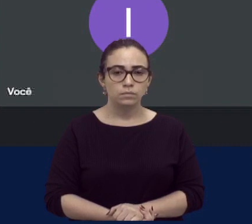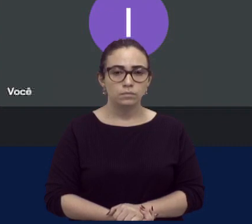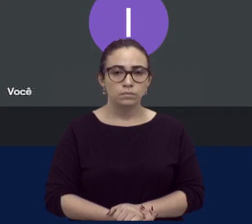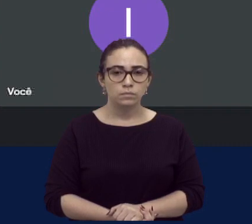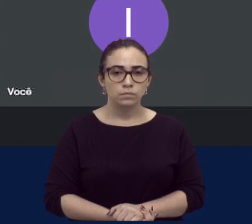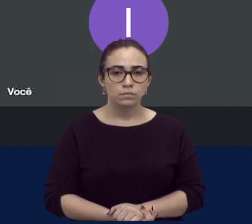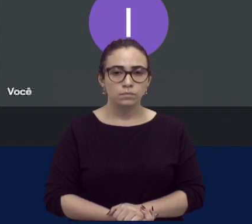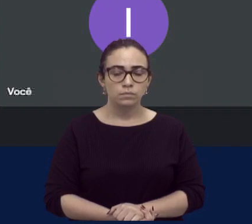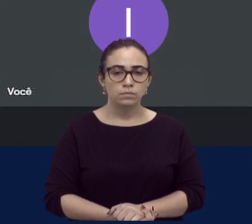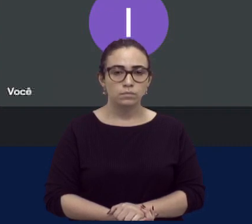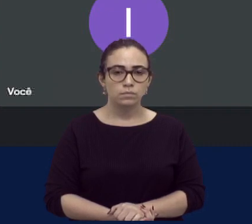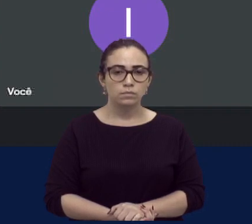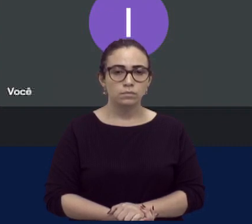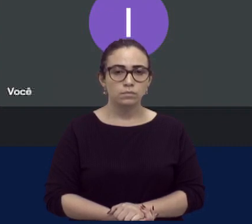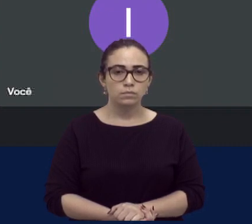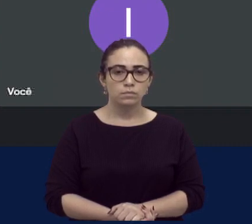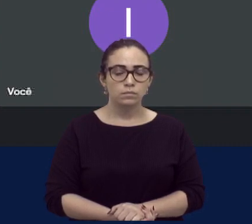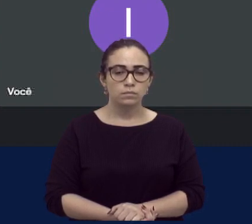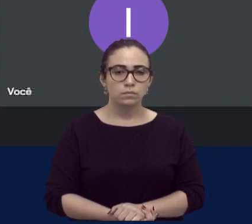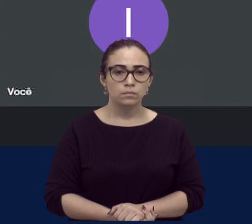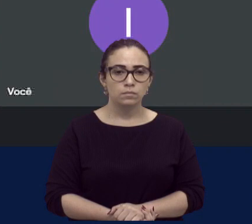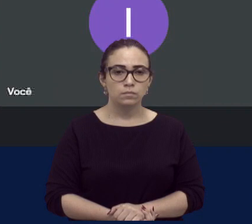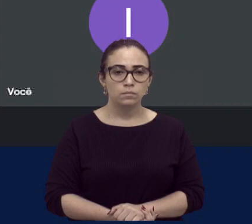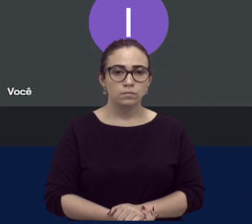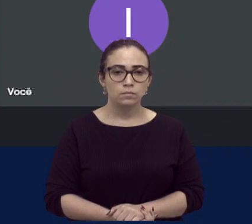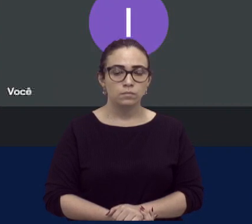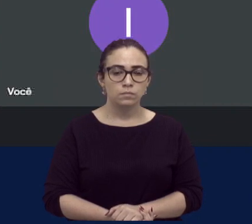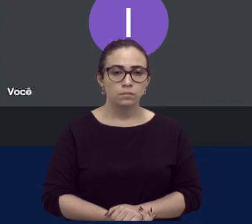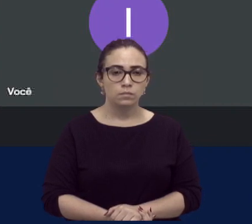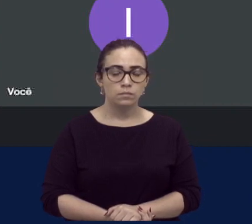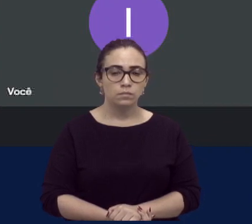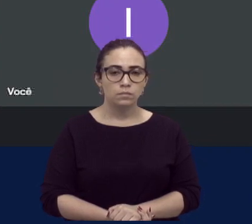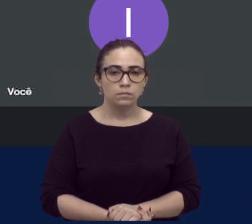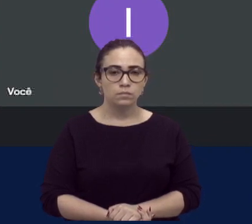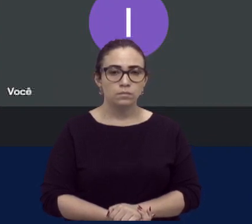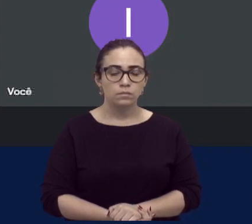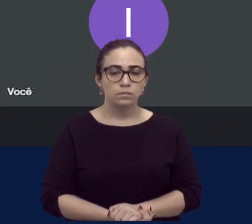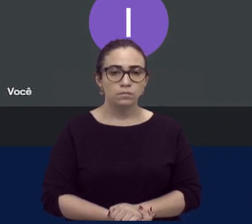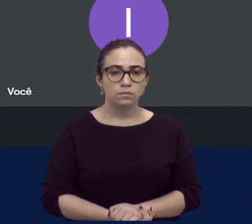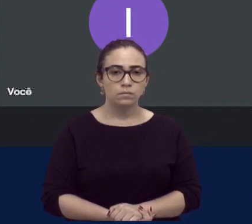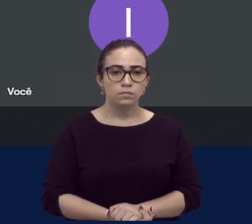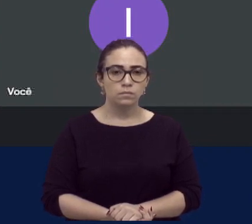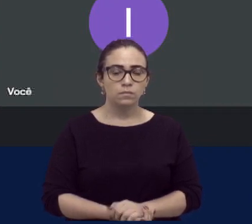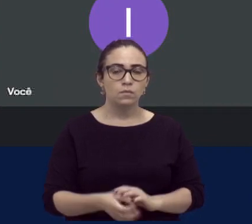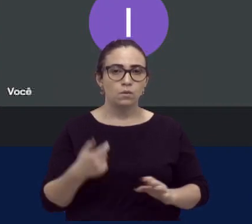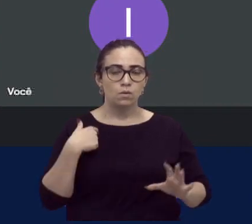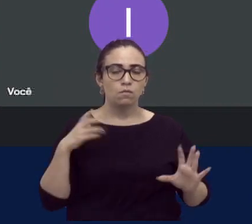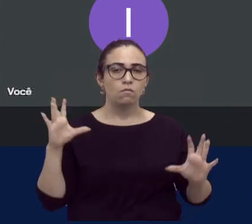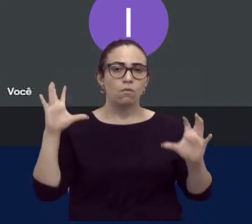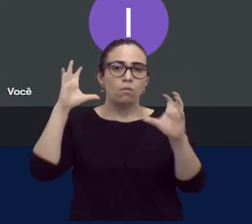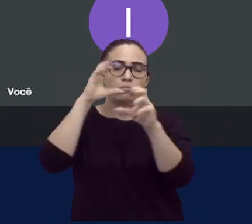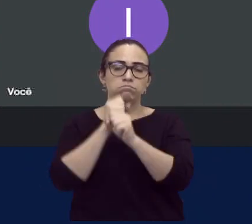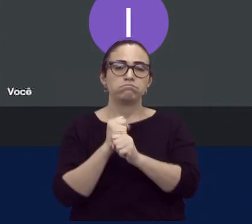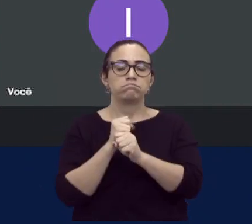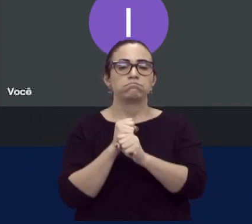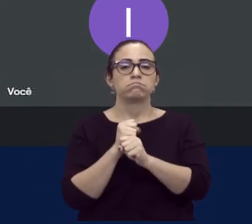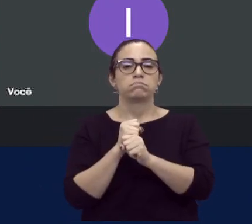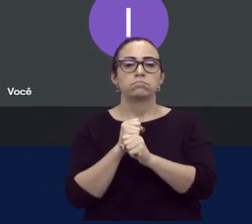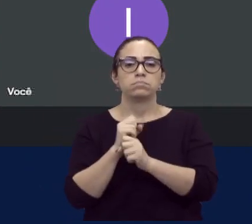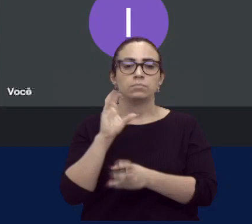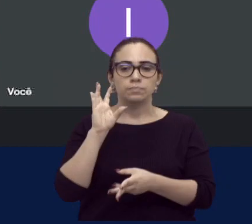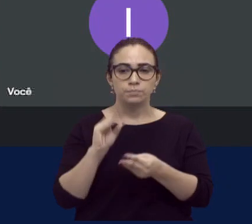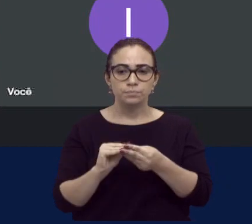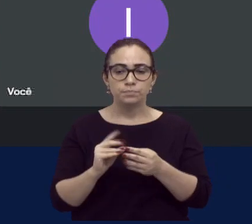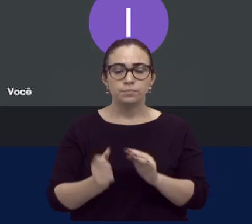o João Evangelista, ele mesmo, colocou alguns comentários que eu vou até juntar, porque eu acho que eles estão relacionados, tá?